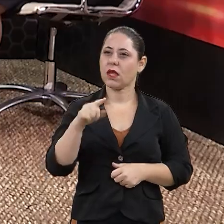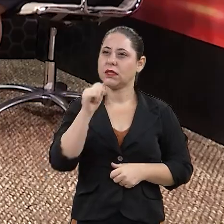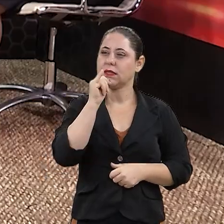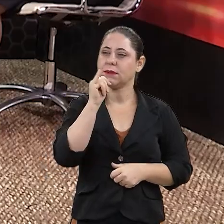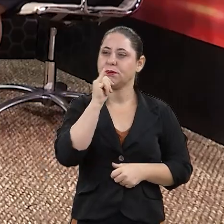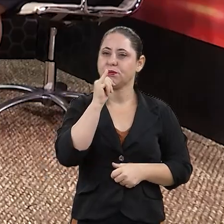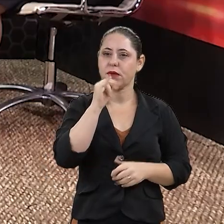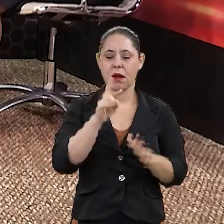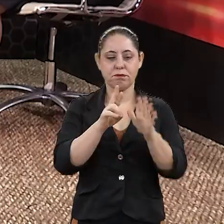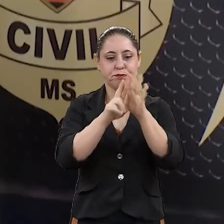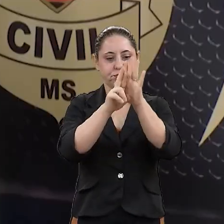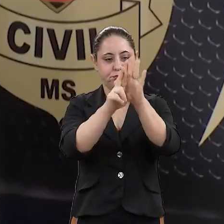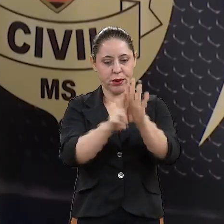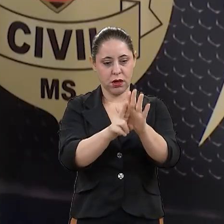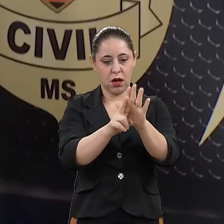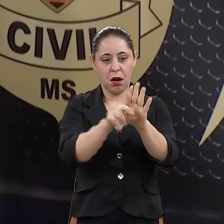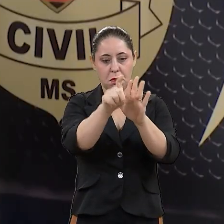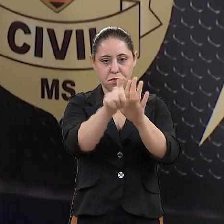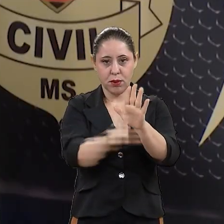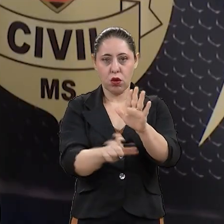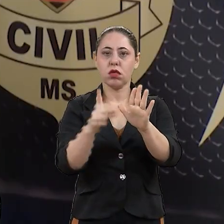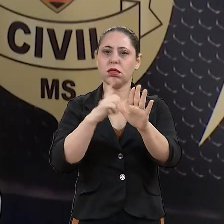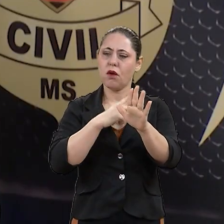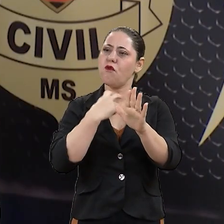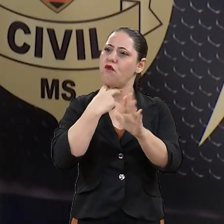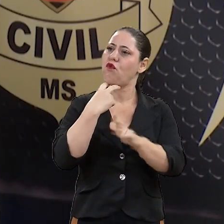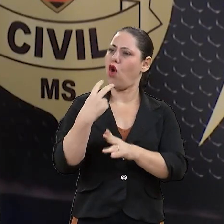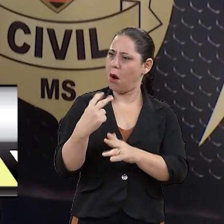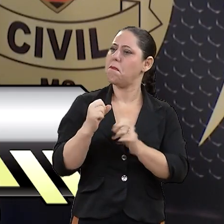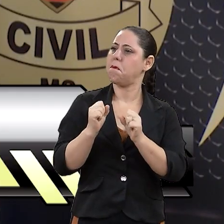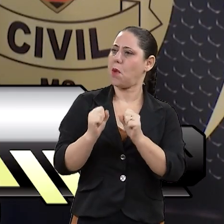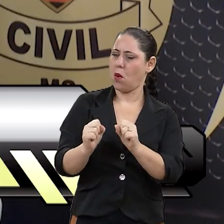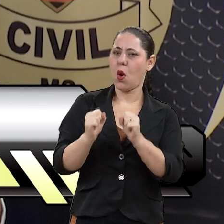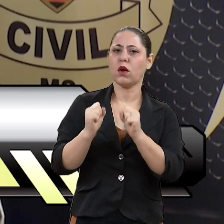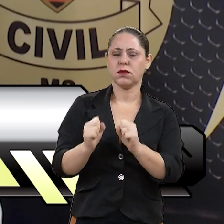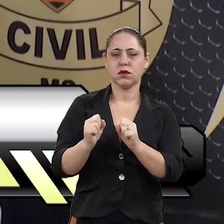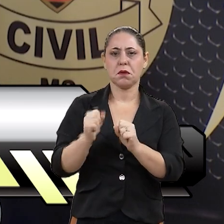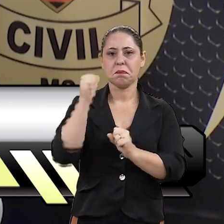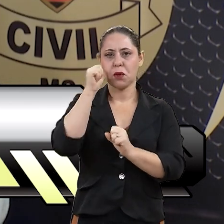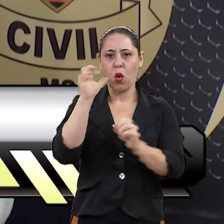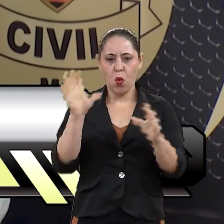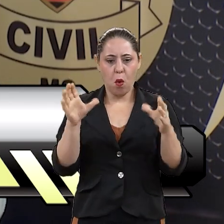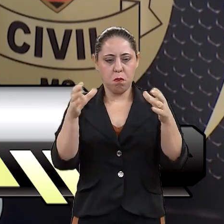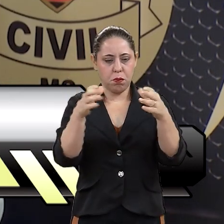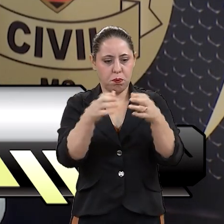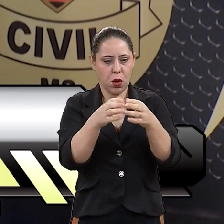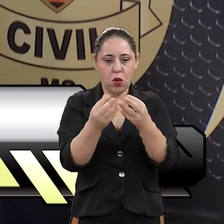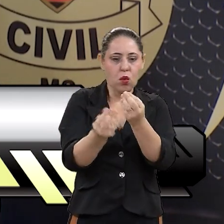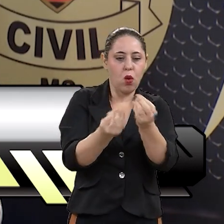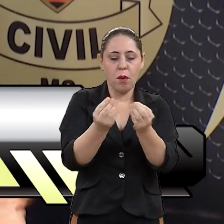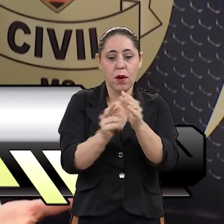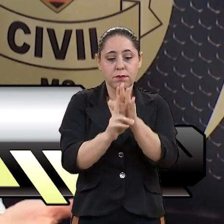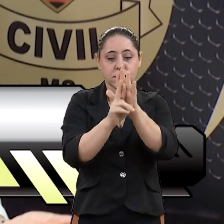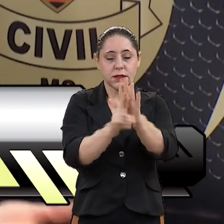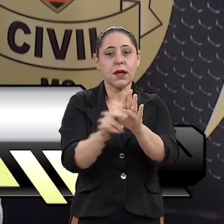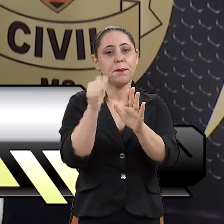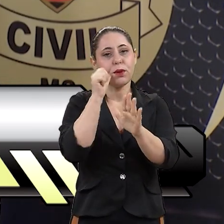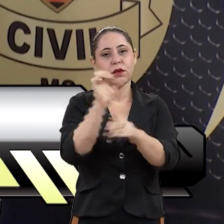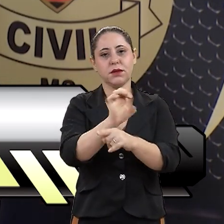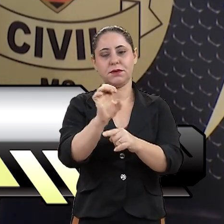uma representante, assim, você ter uma voz, né, entre as mulheres, você de alguma forma representar as